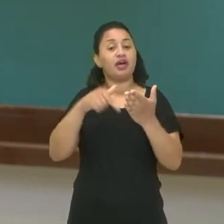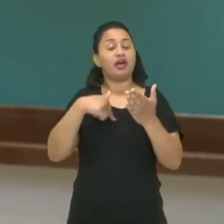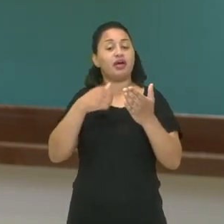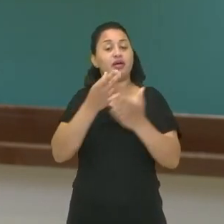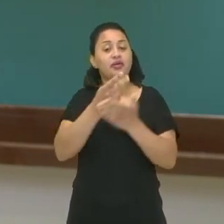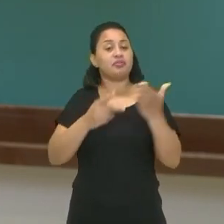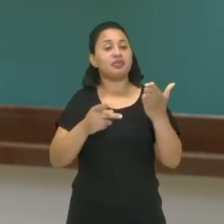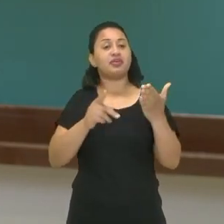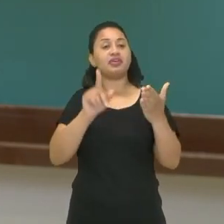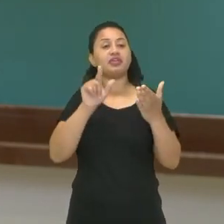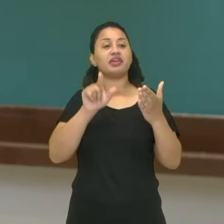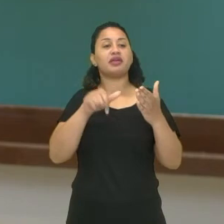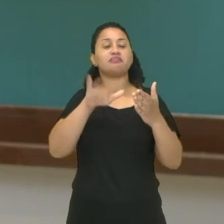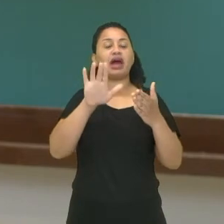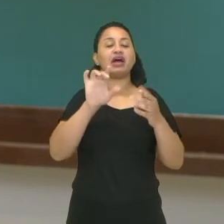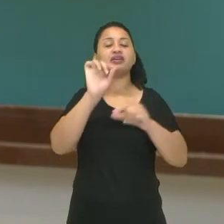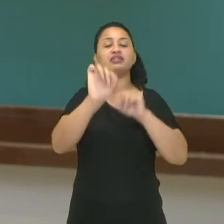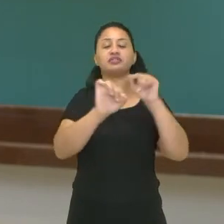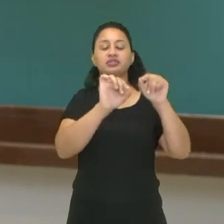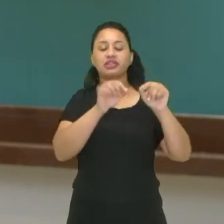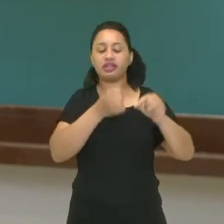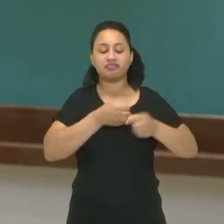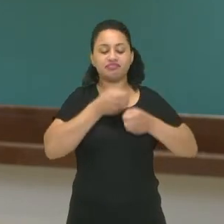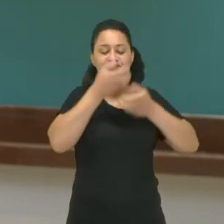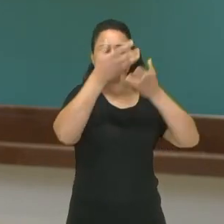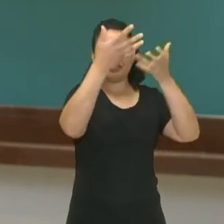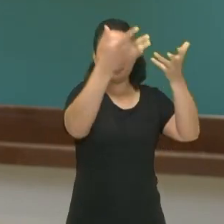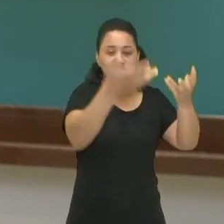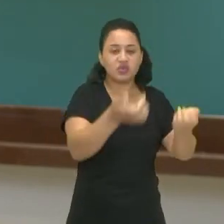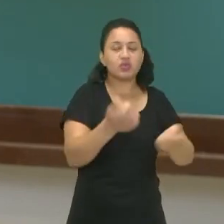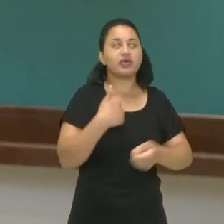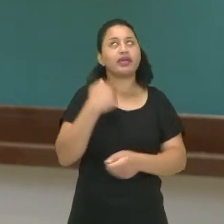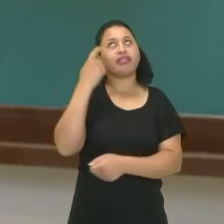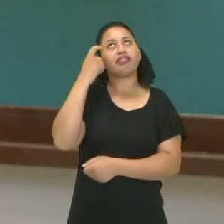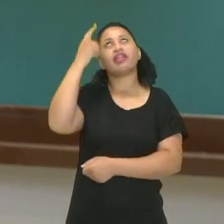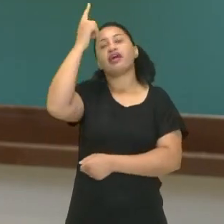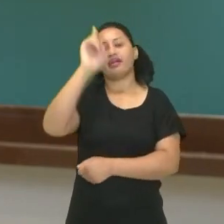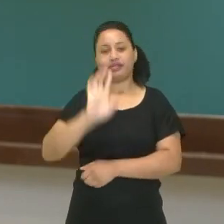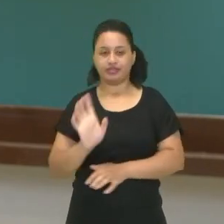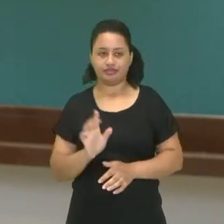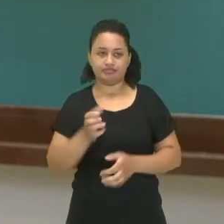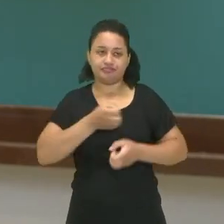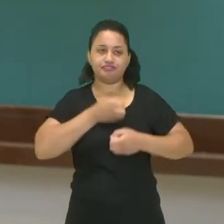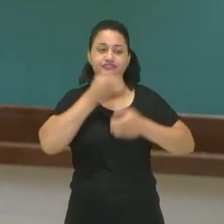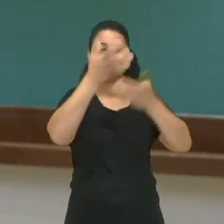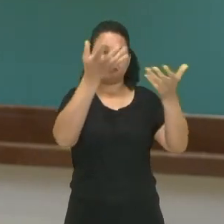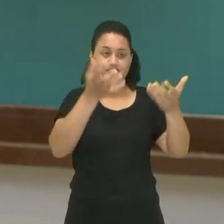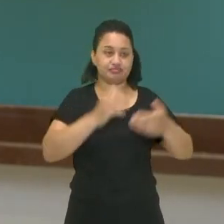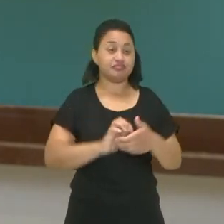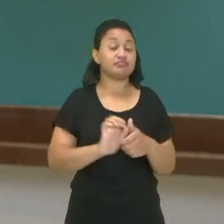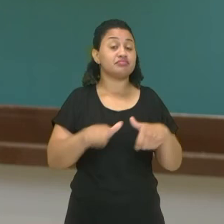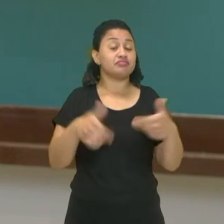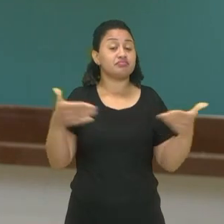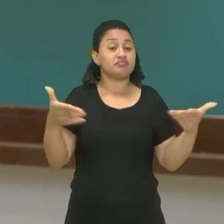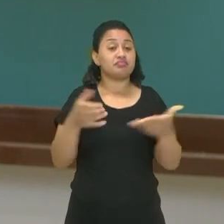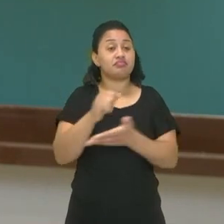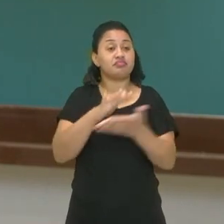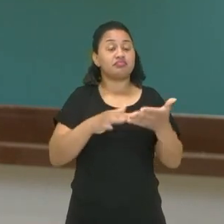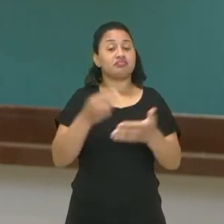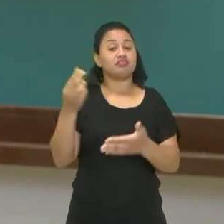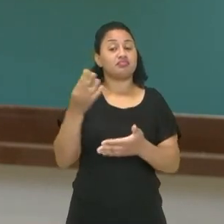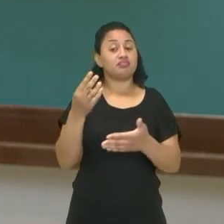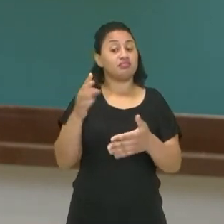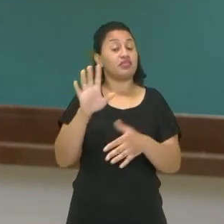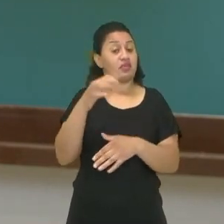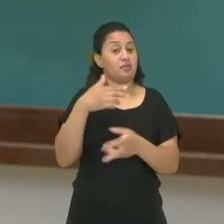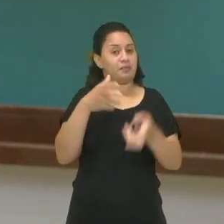de transpiração do que inspiração. Então, com isso, nós chegamos à atividade 3.